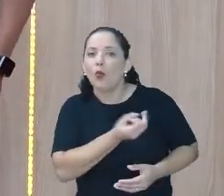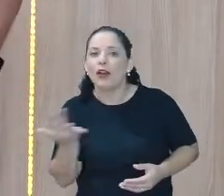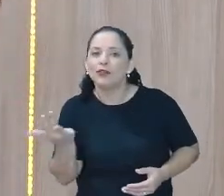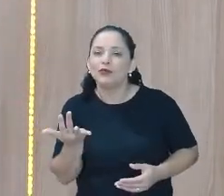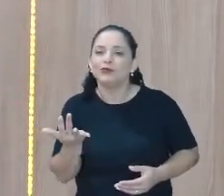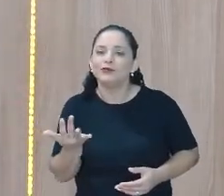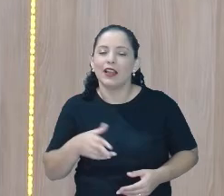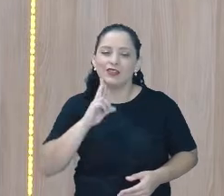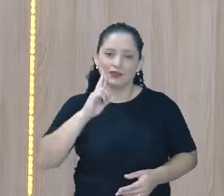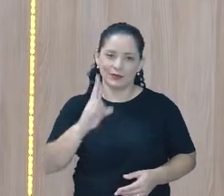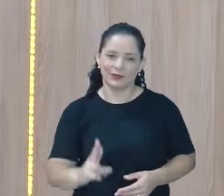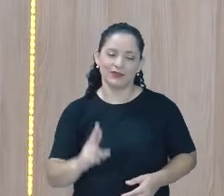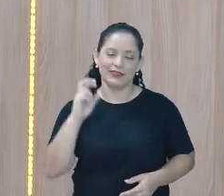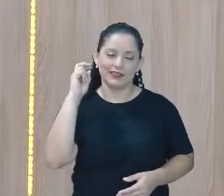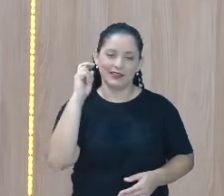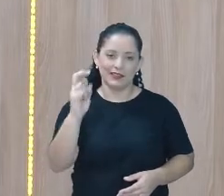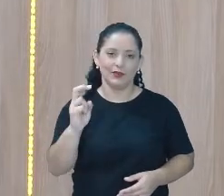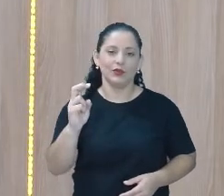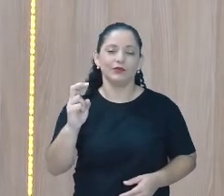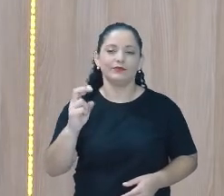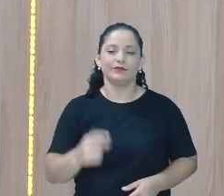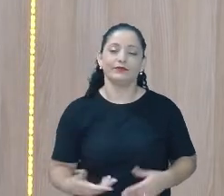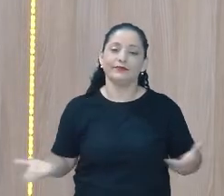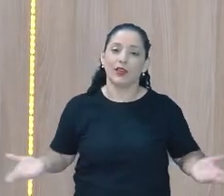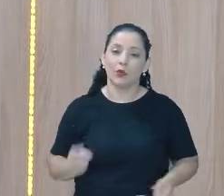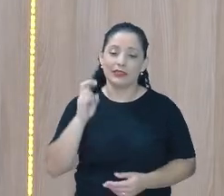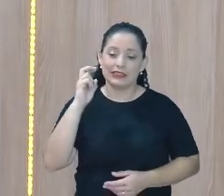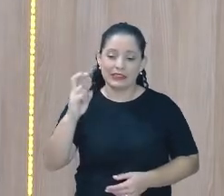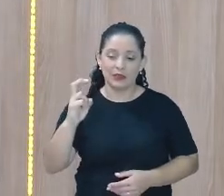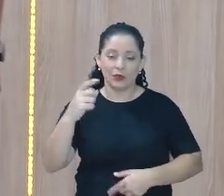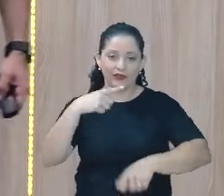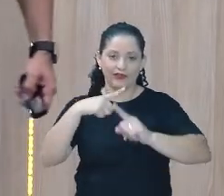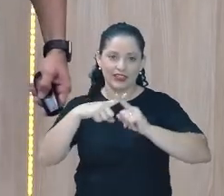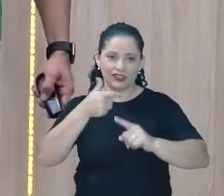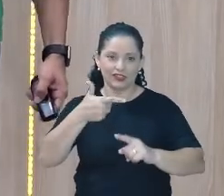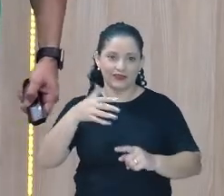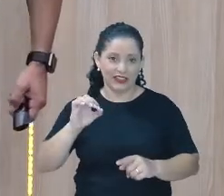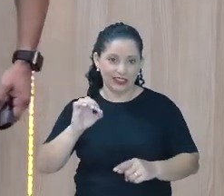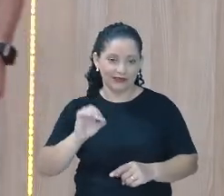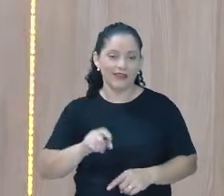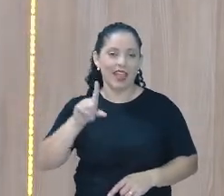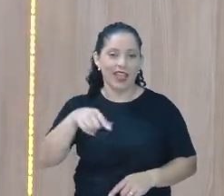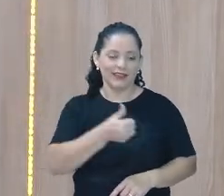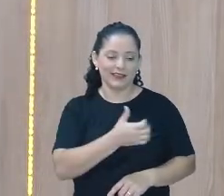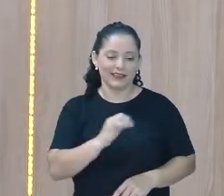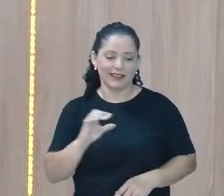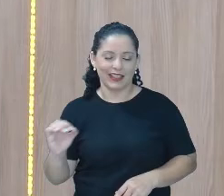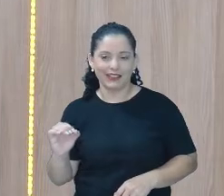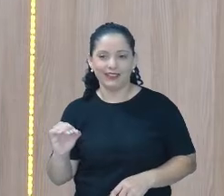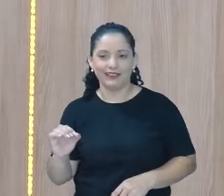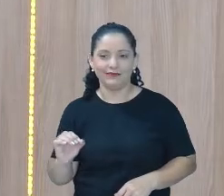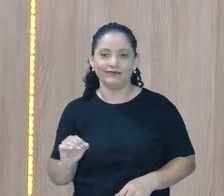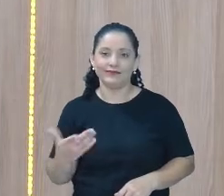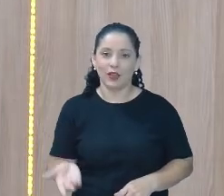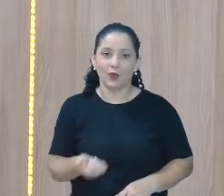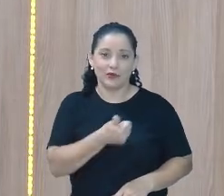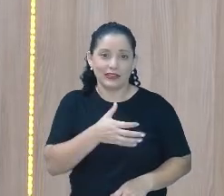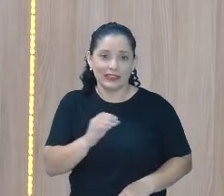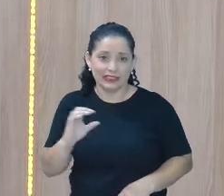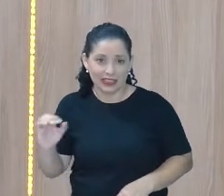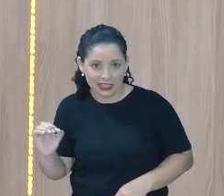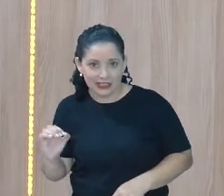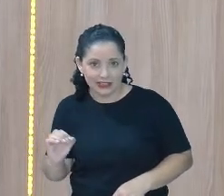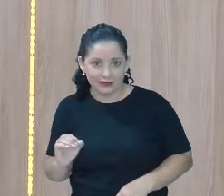é igual a 5. 5 vezes 20 dá igual a 100. Então, aqui vai ficar 100 menos 100,